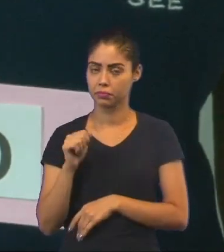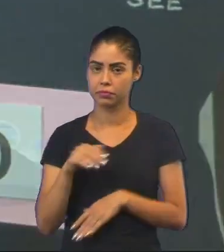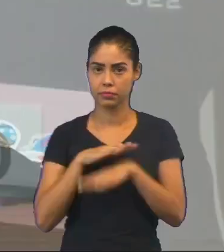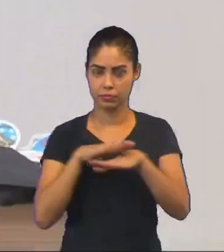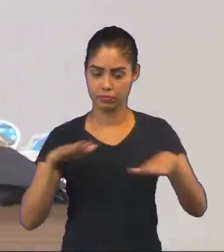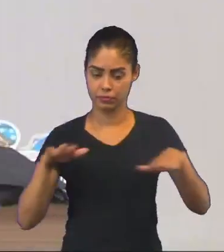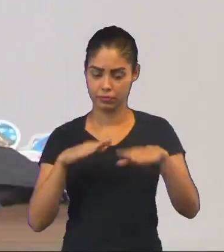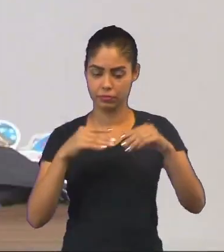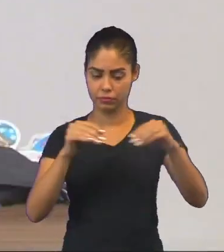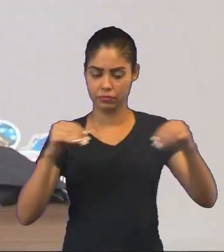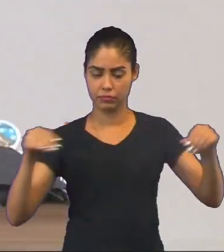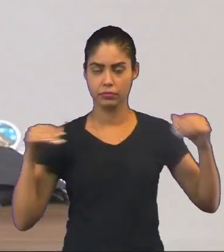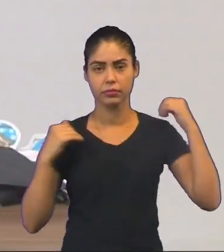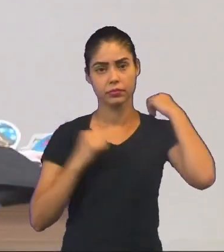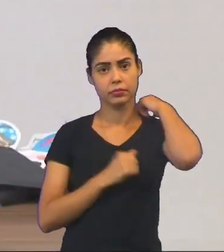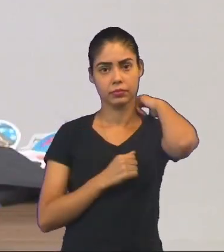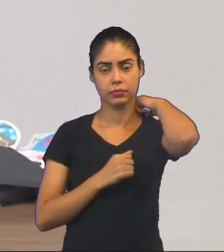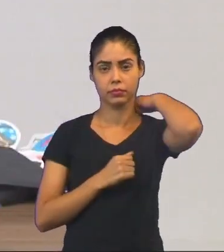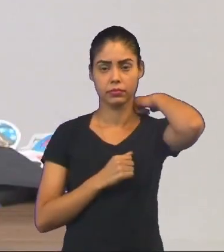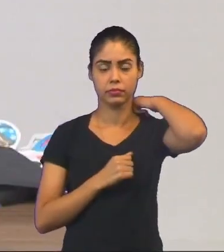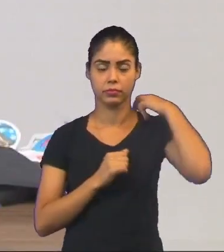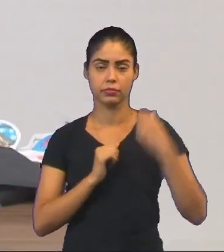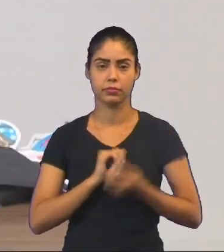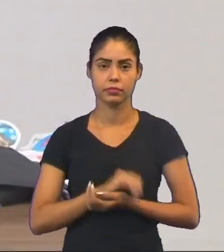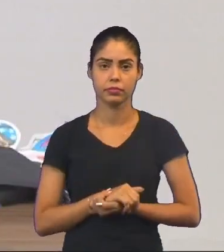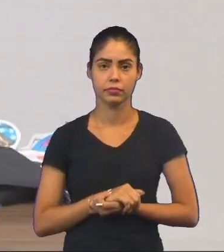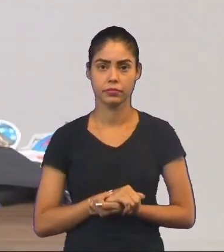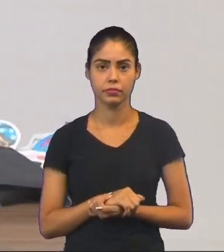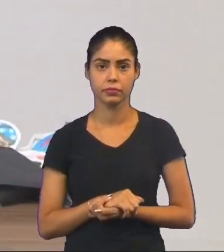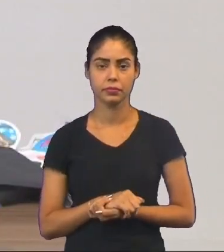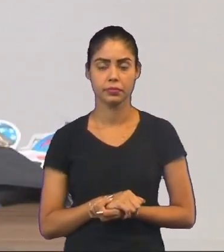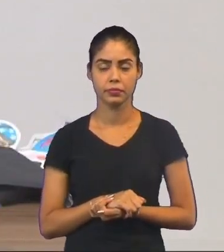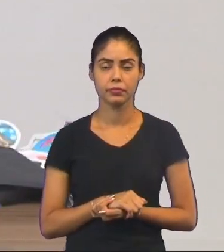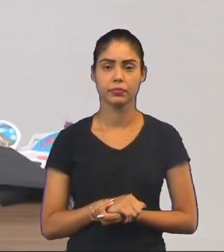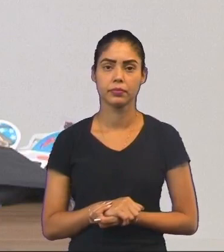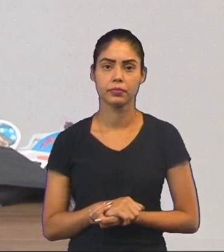mesmo? Um meio de transporte terrestre.